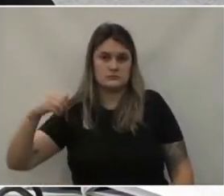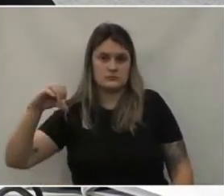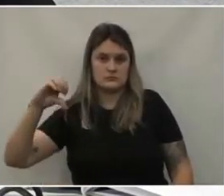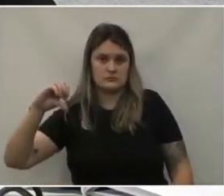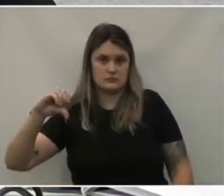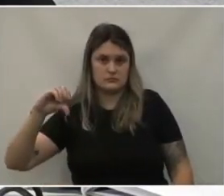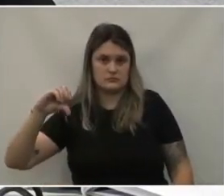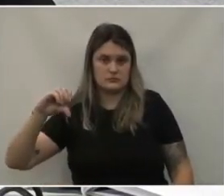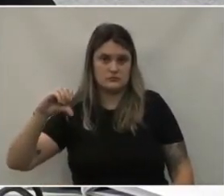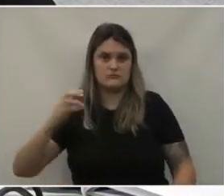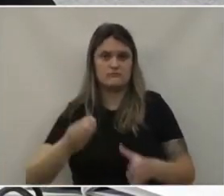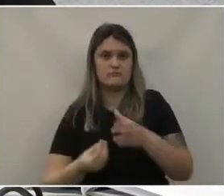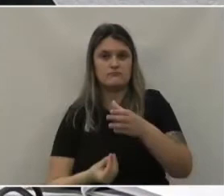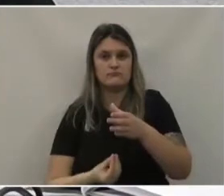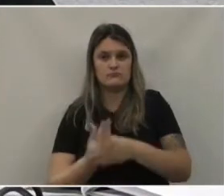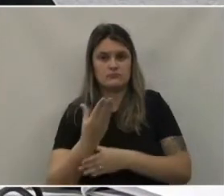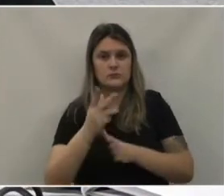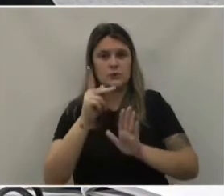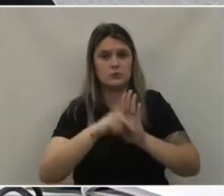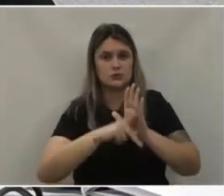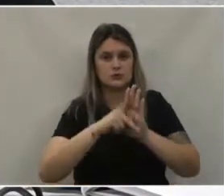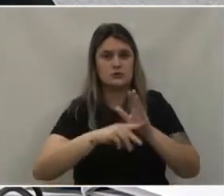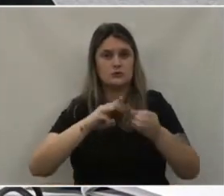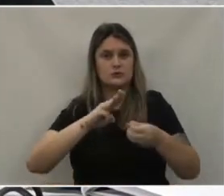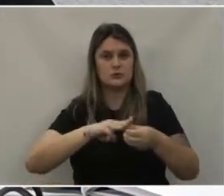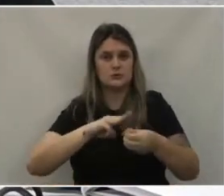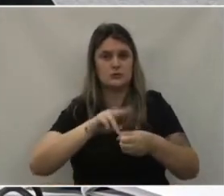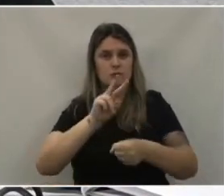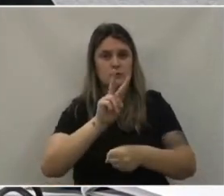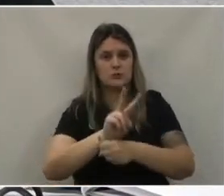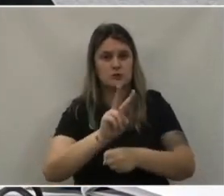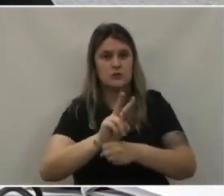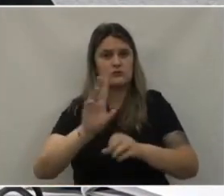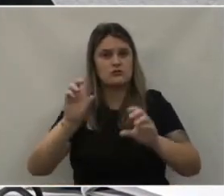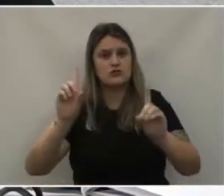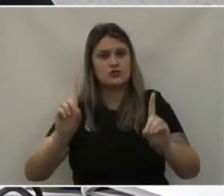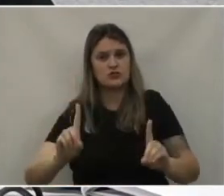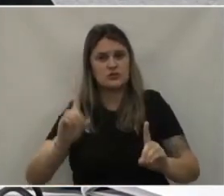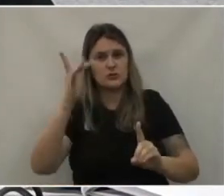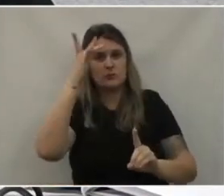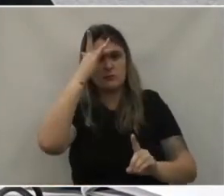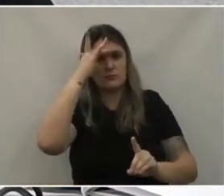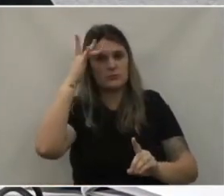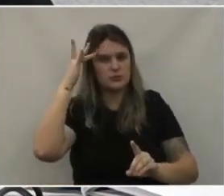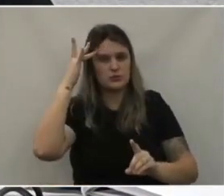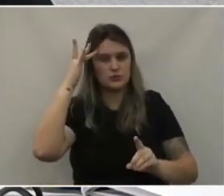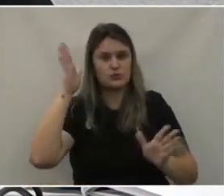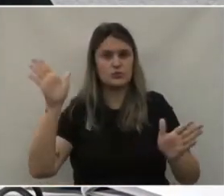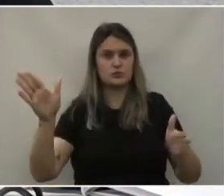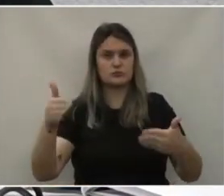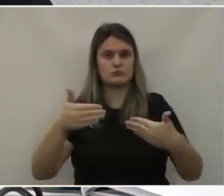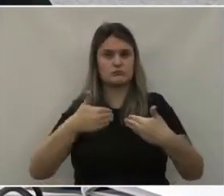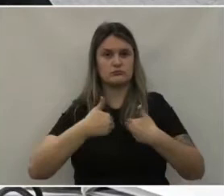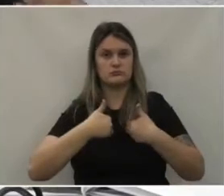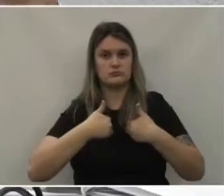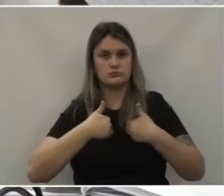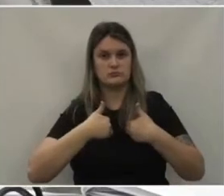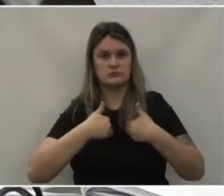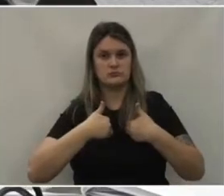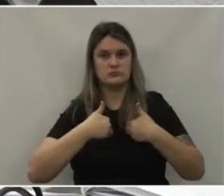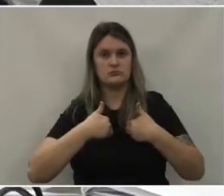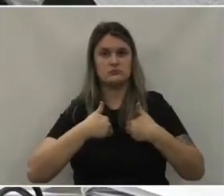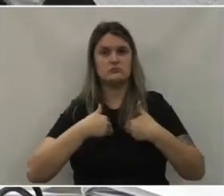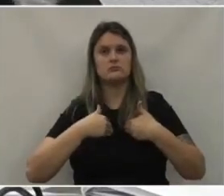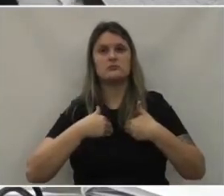29/2019. Cria o Programa Municipal de Proteção dos Direitos da Pessoa com Transtorno do Espectro Autista e